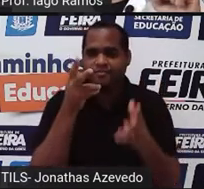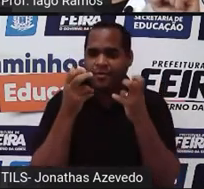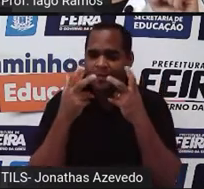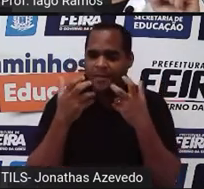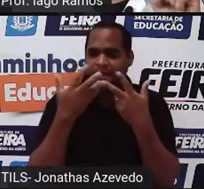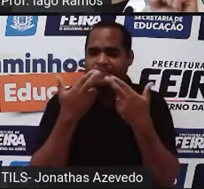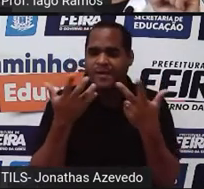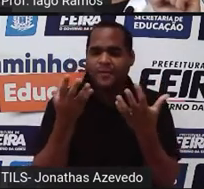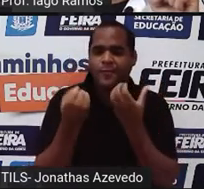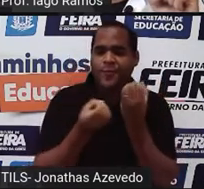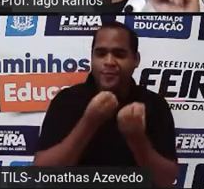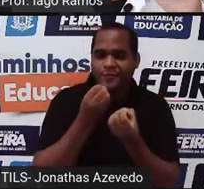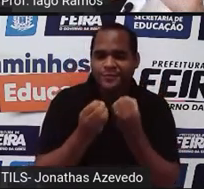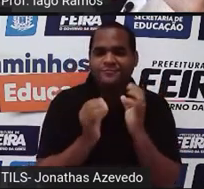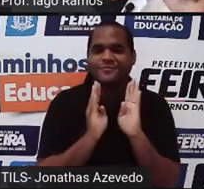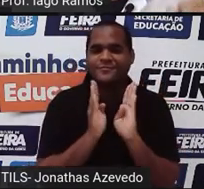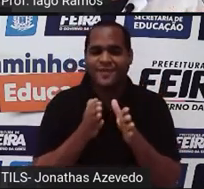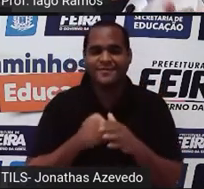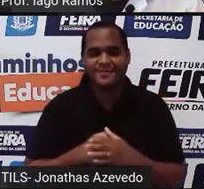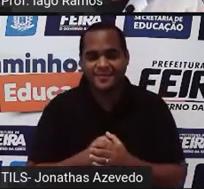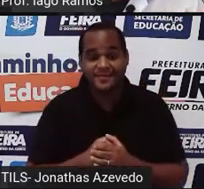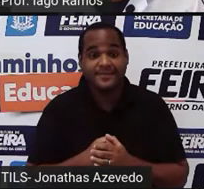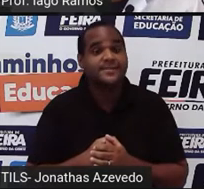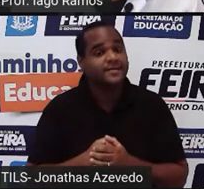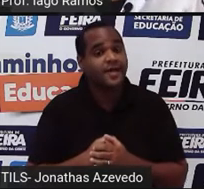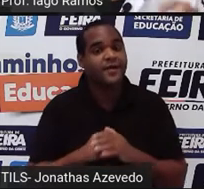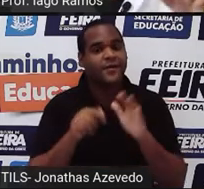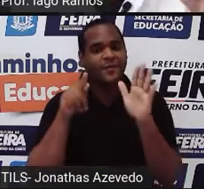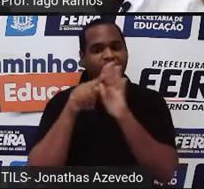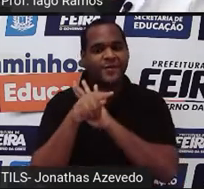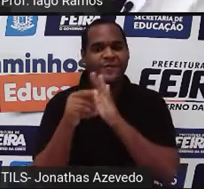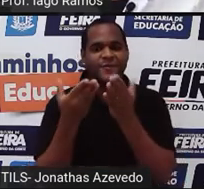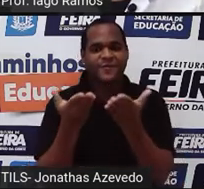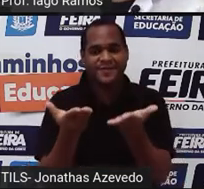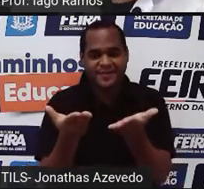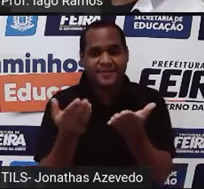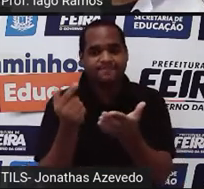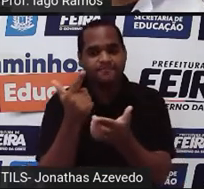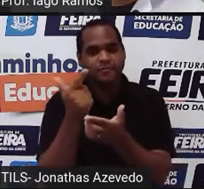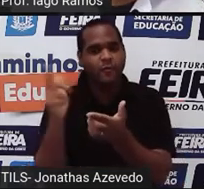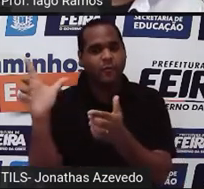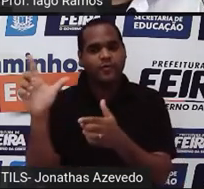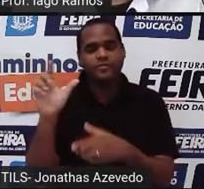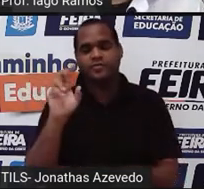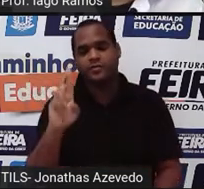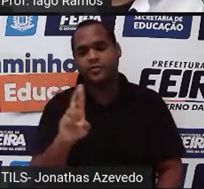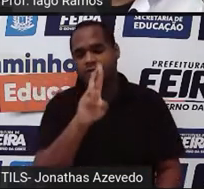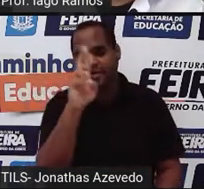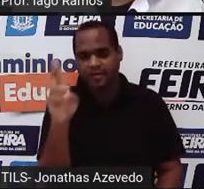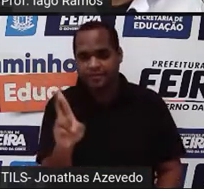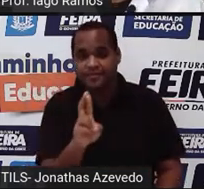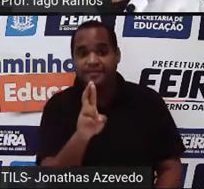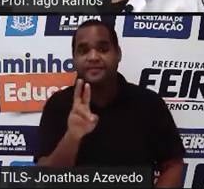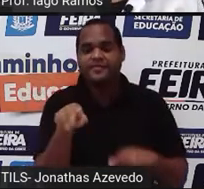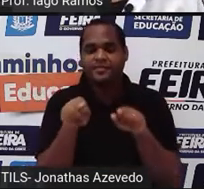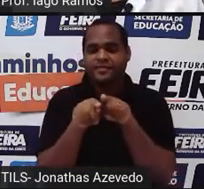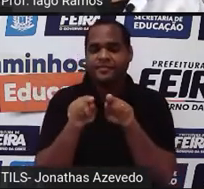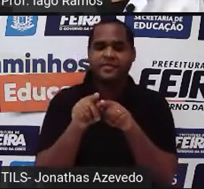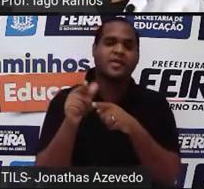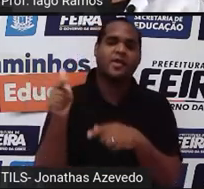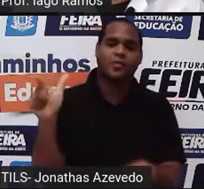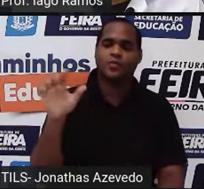como é que elas funcionam. Aí o que eu estou perguntando aqui é: além da rotação e da translação,